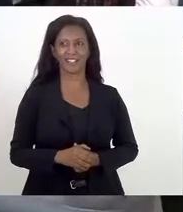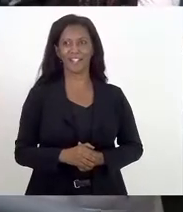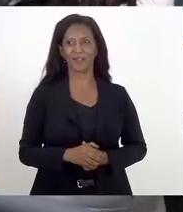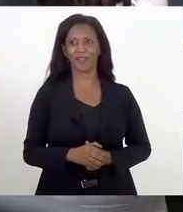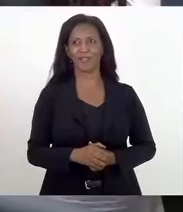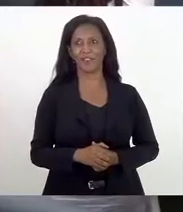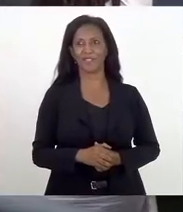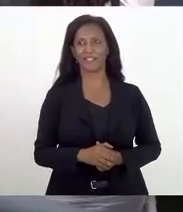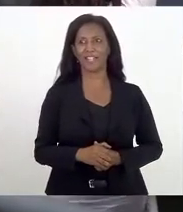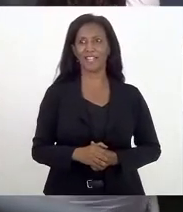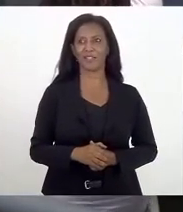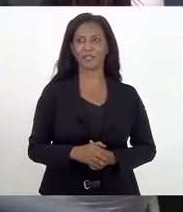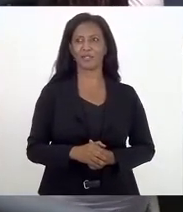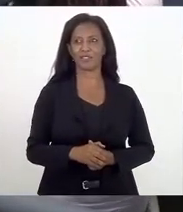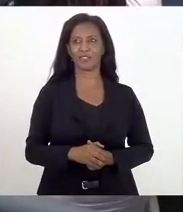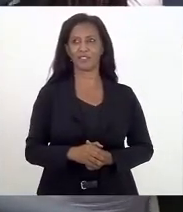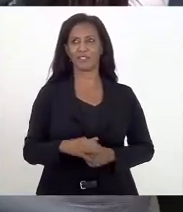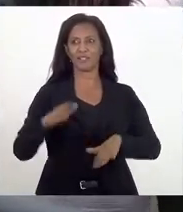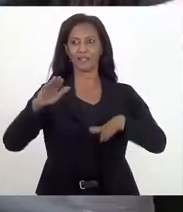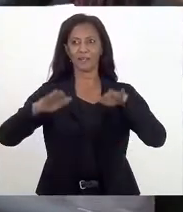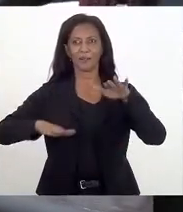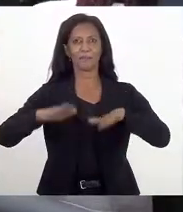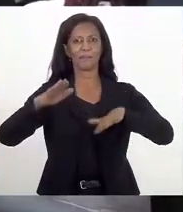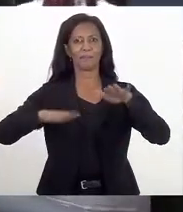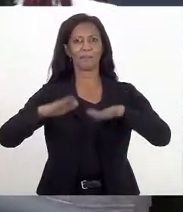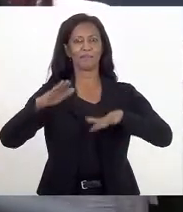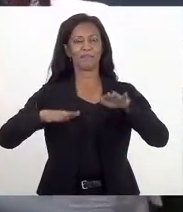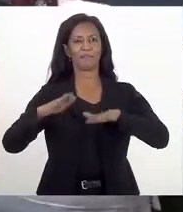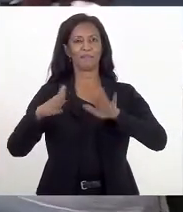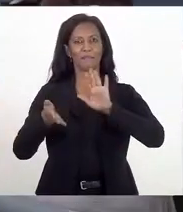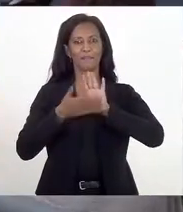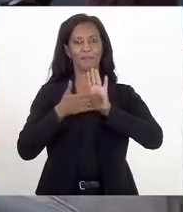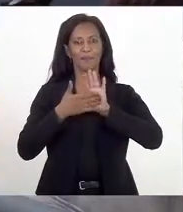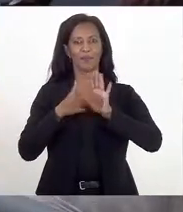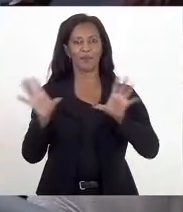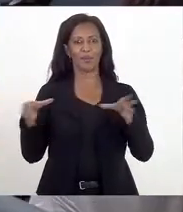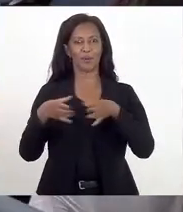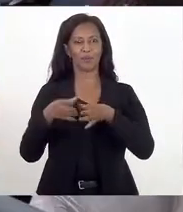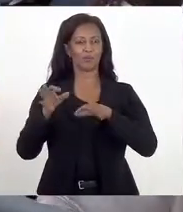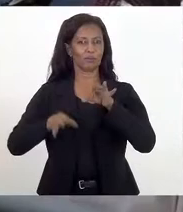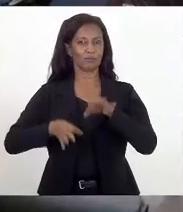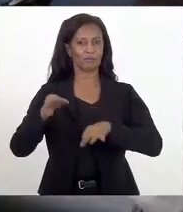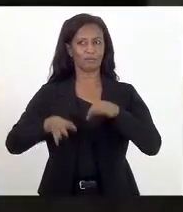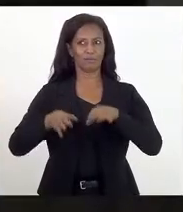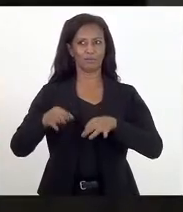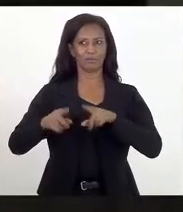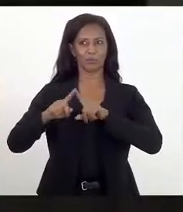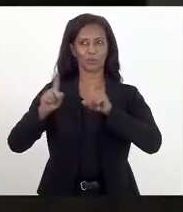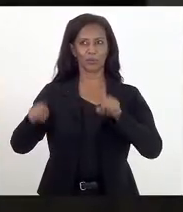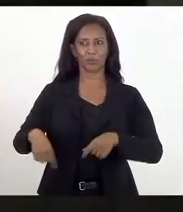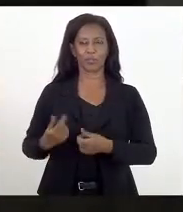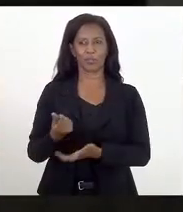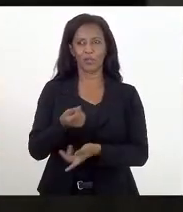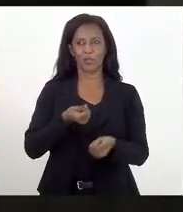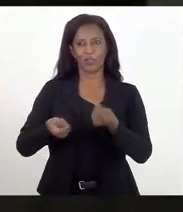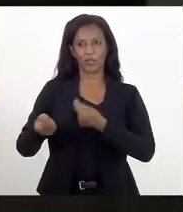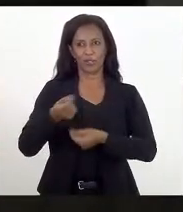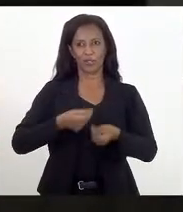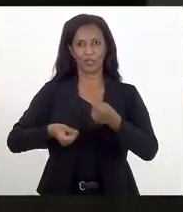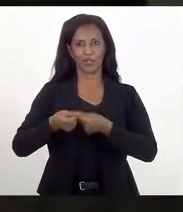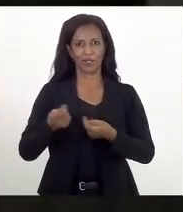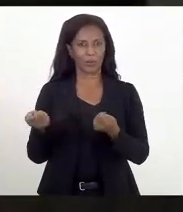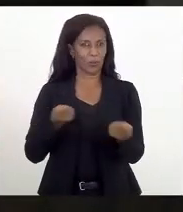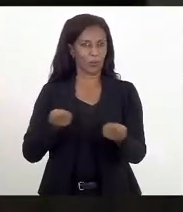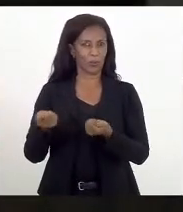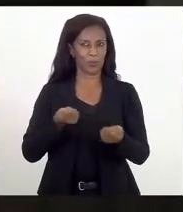Um instante, por favor. Pendendo de pareceres das comissões de condição e justiça, servidores públicos de orçamento, finanças, fiscalização financeira e